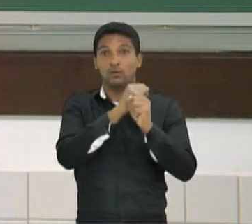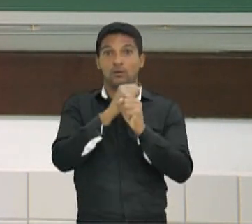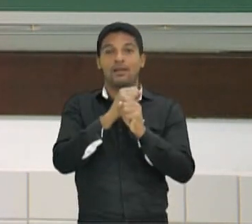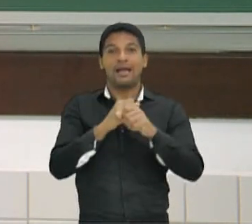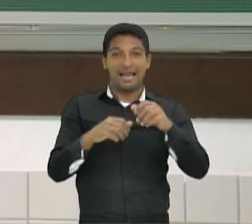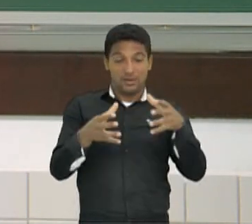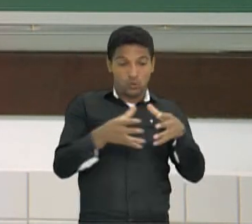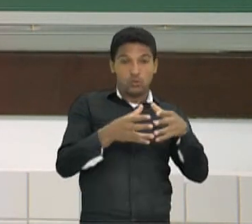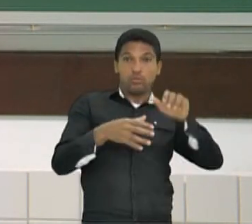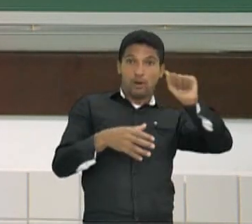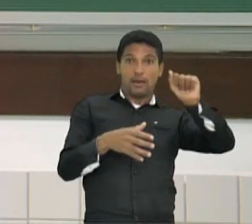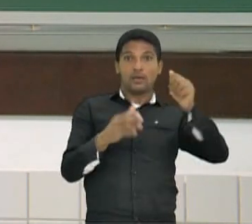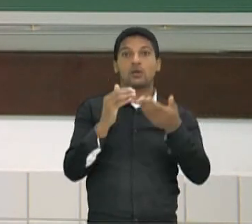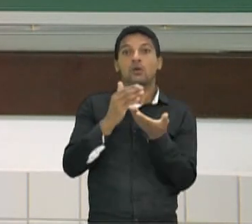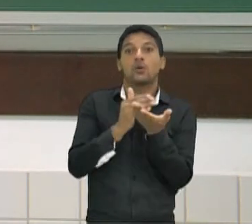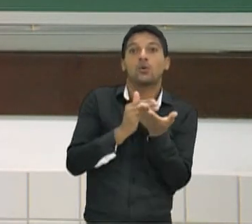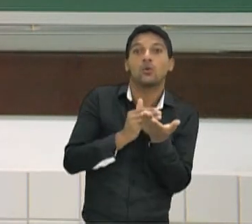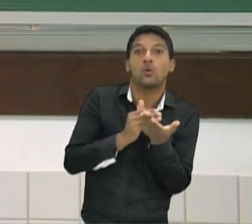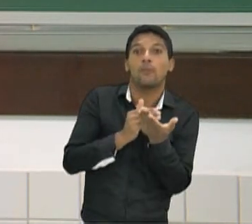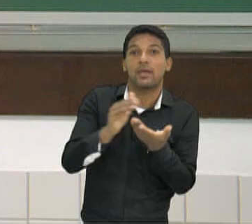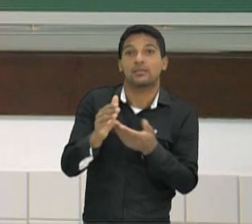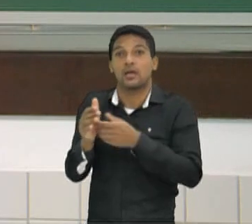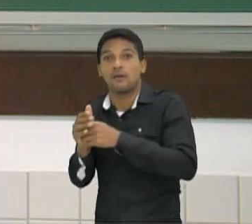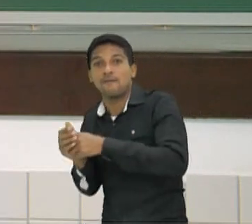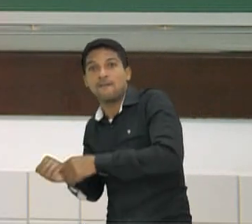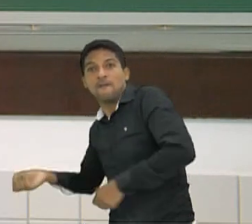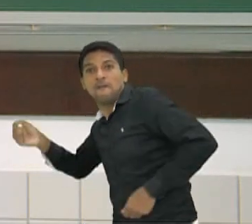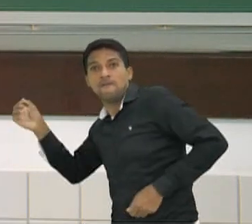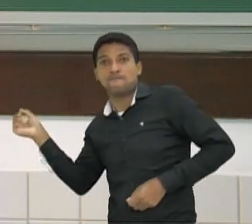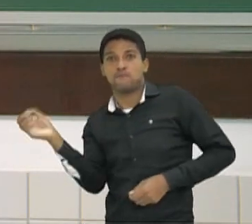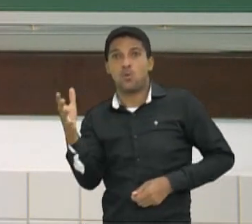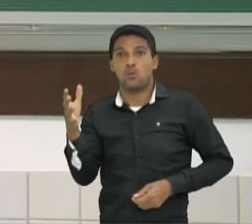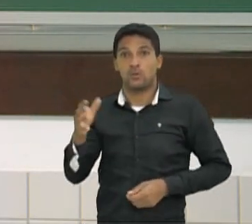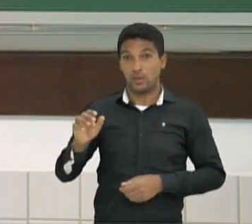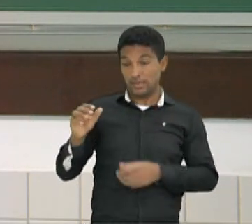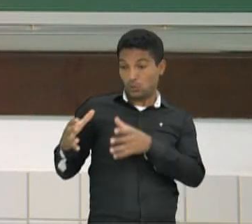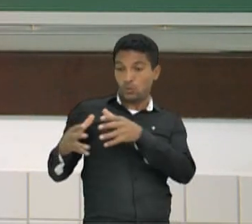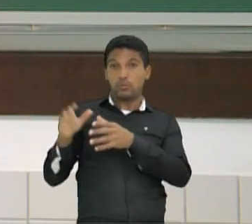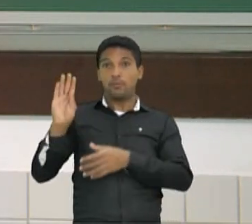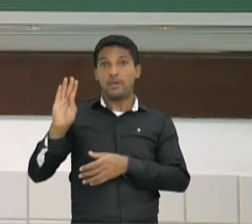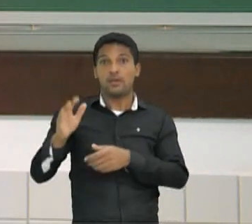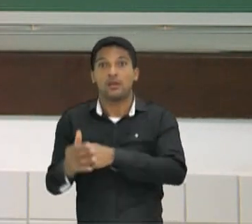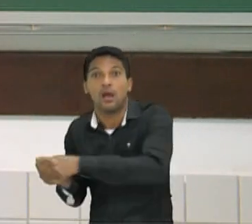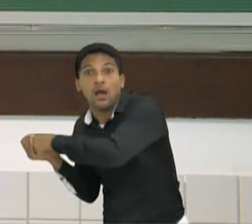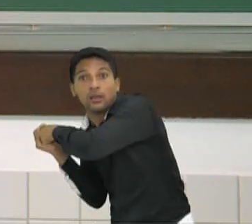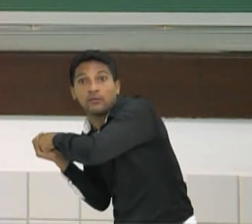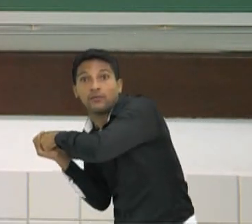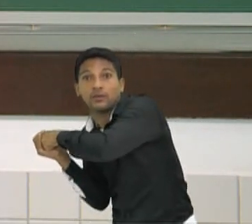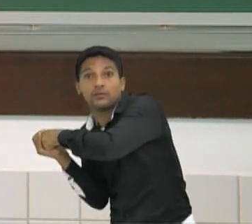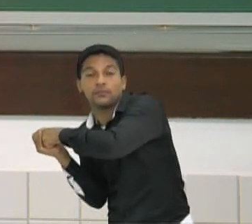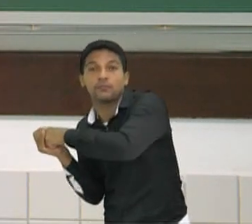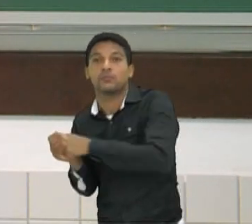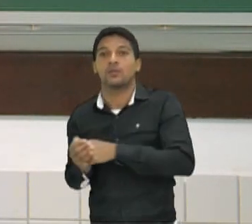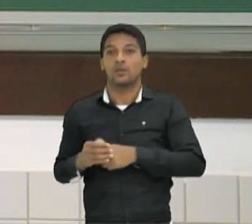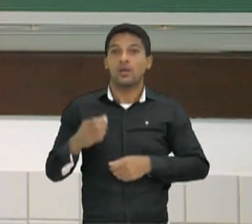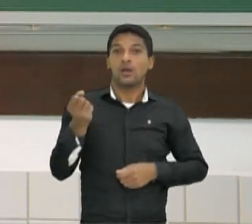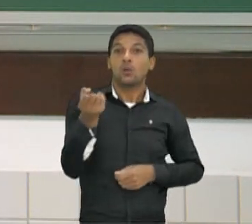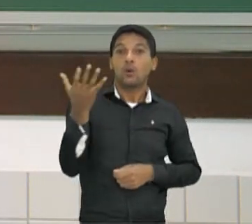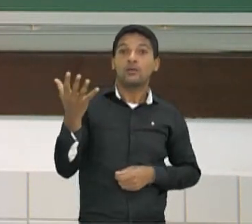A começa atacando, a equipe B defendendo. Quando a equipe B, que está na defesa, elimina 3 rebatedores da